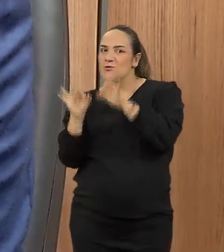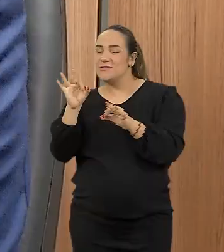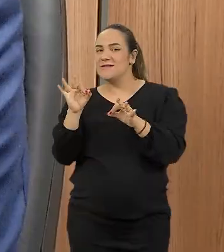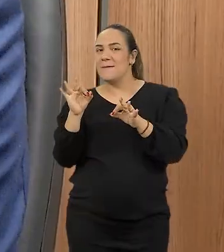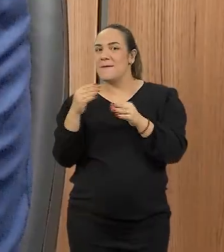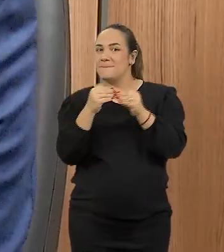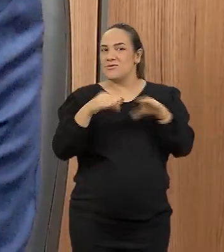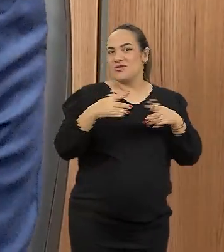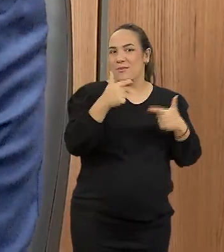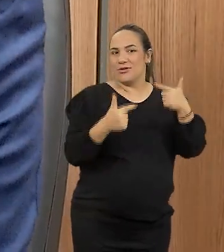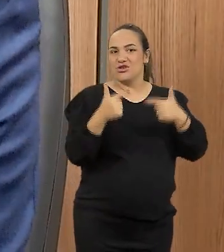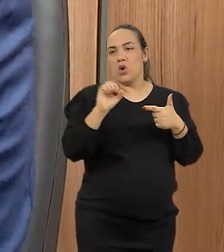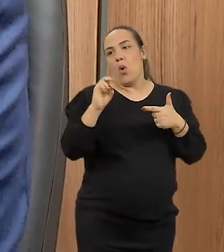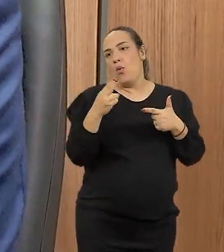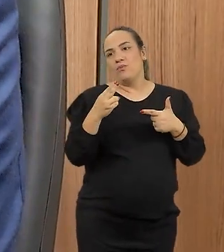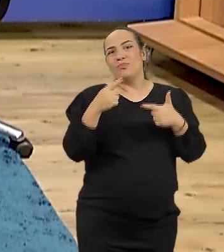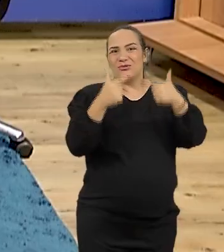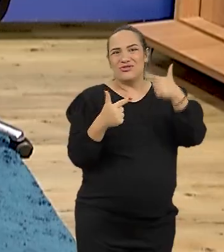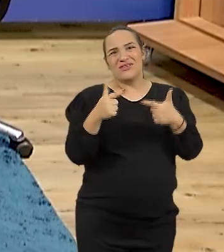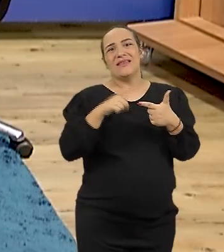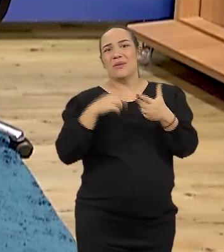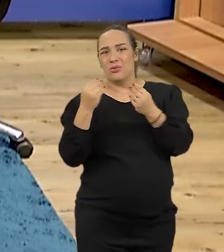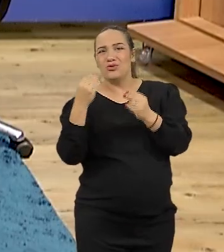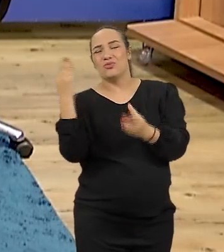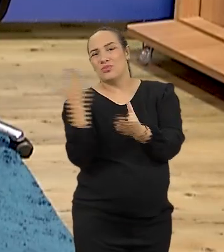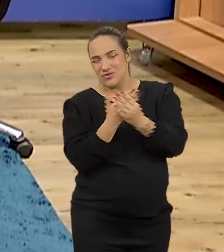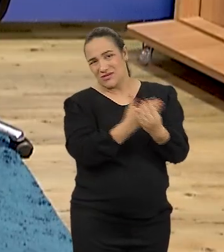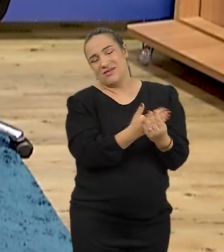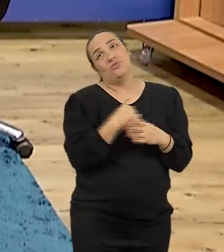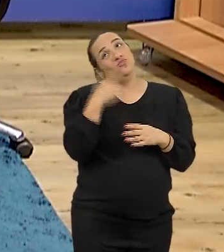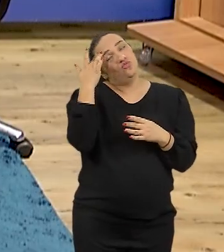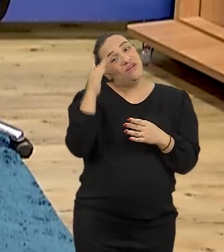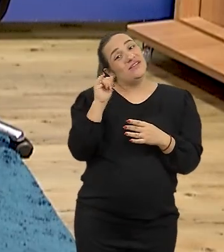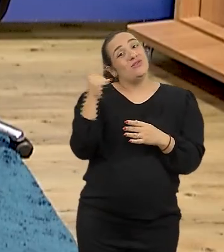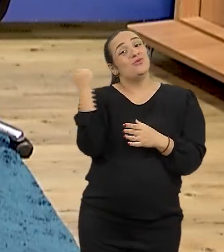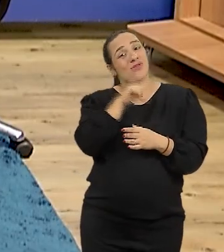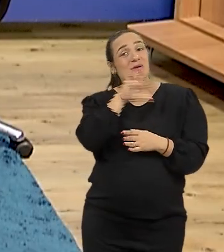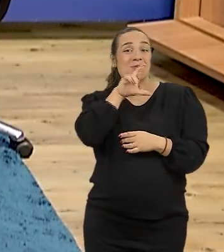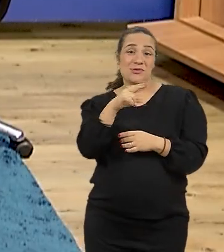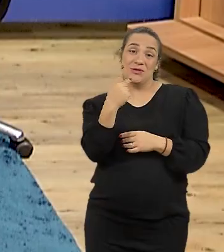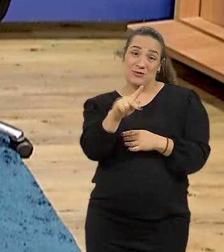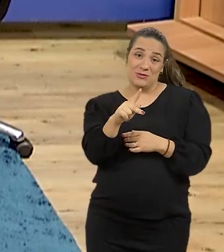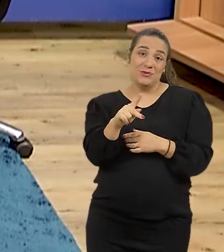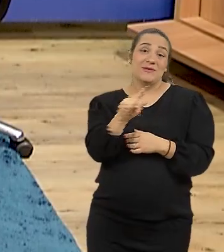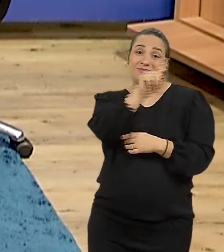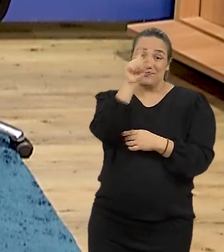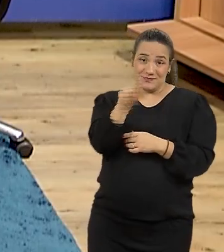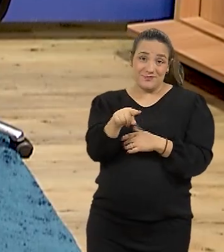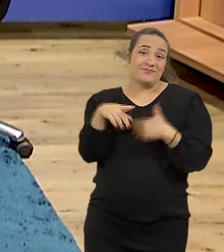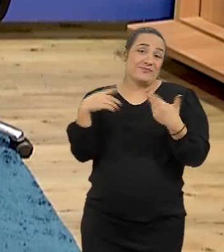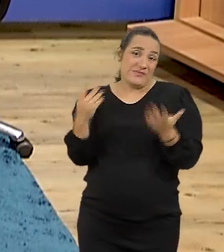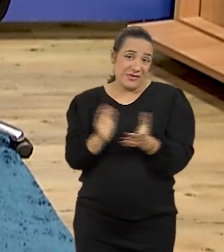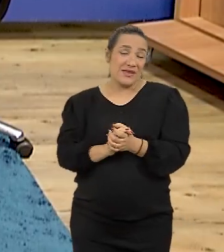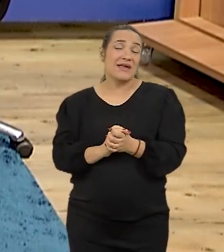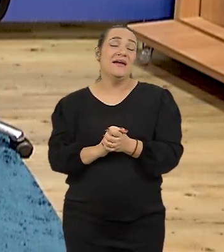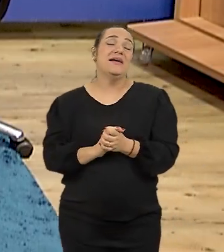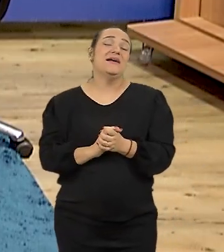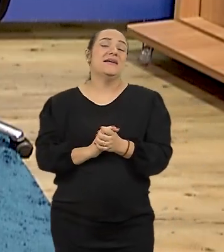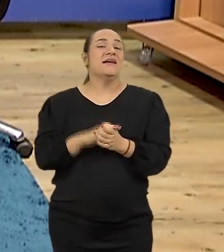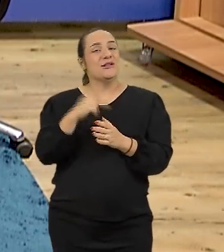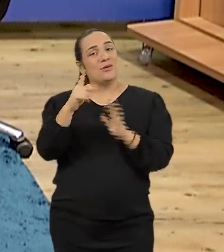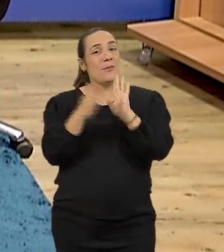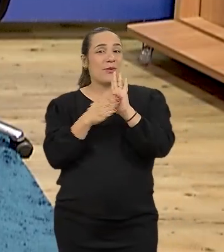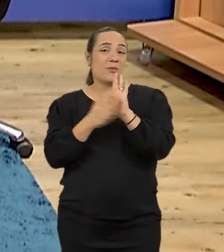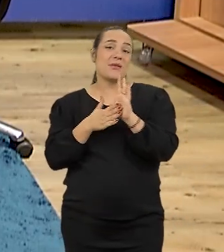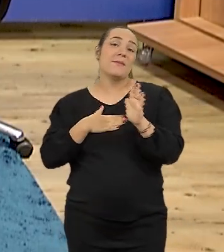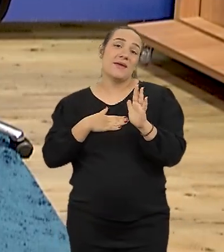politização da justiça ou judicialização da política. Eu não sei se eu consegui responder a contento que você me perguntou, que era ver quais